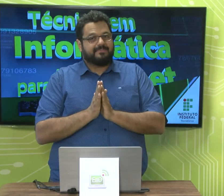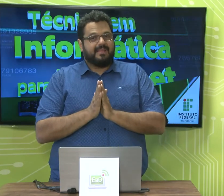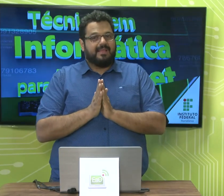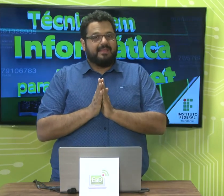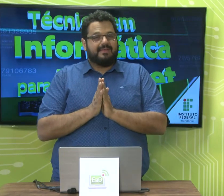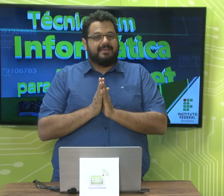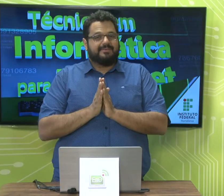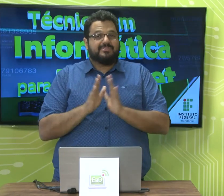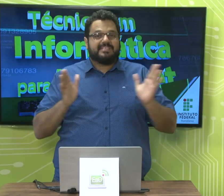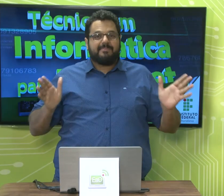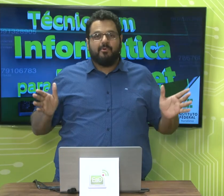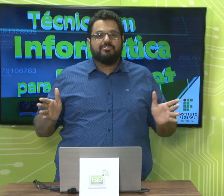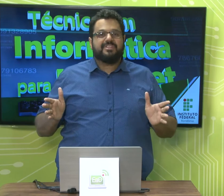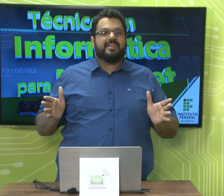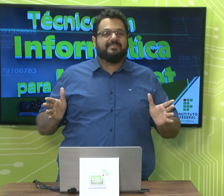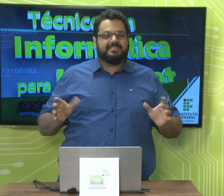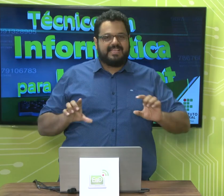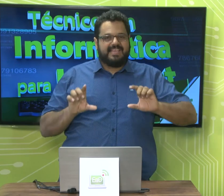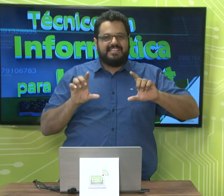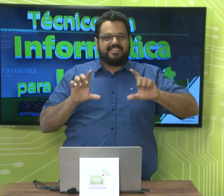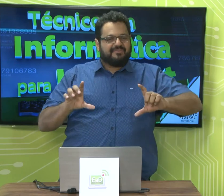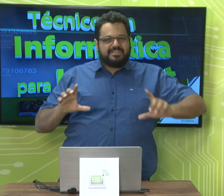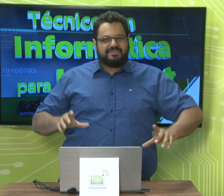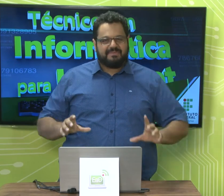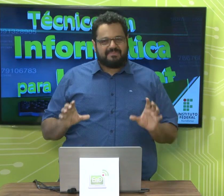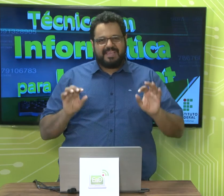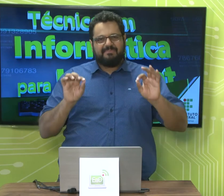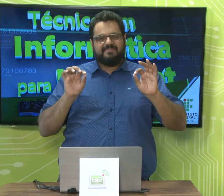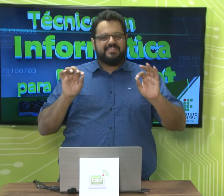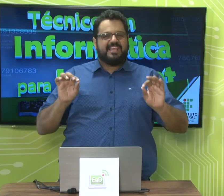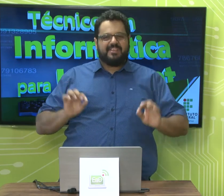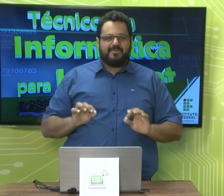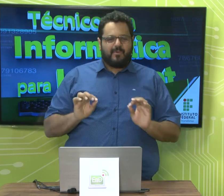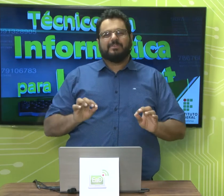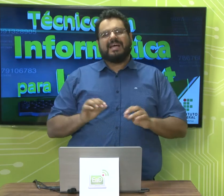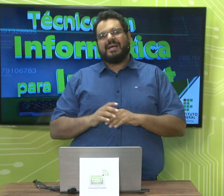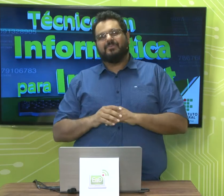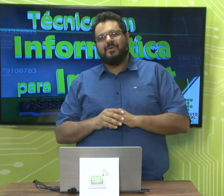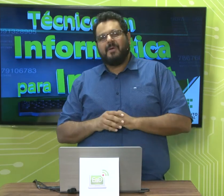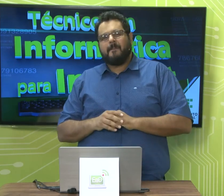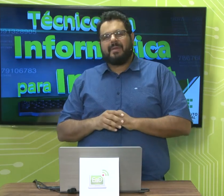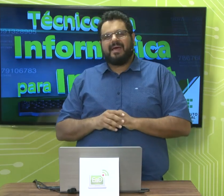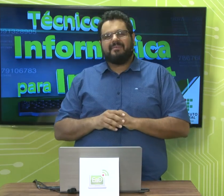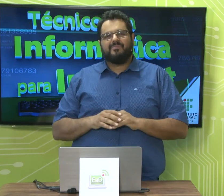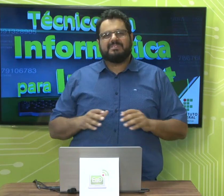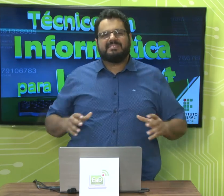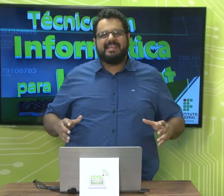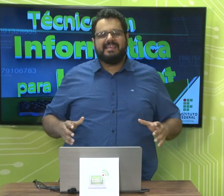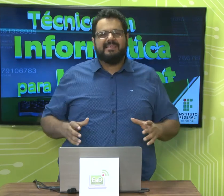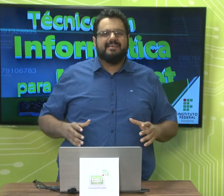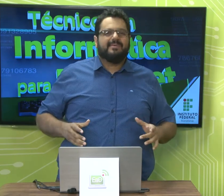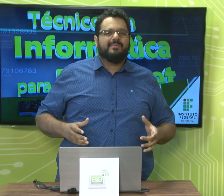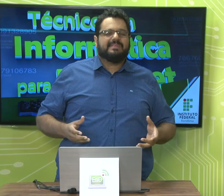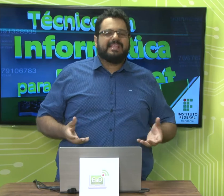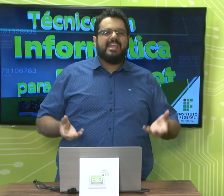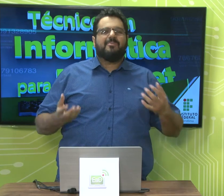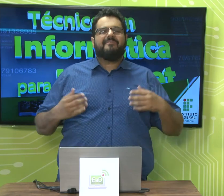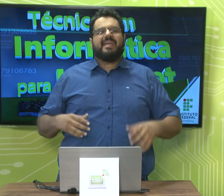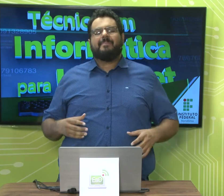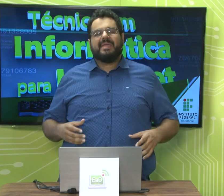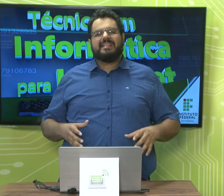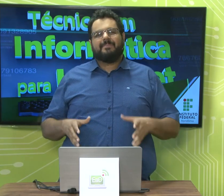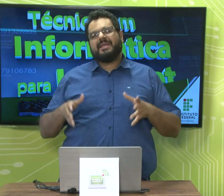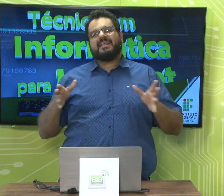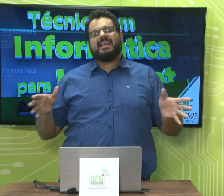é, você tem pouco dinheiro. Você tem aquele dinheiro investido, aquele dinheirinho contado para você ter